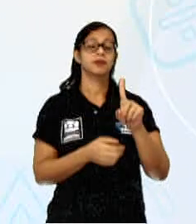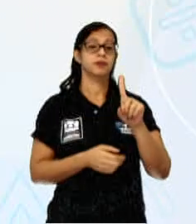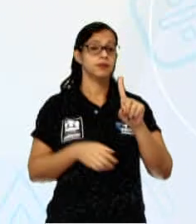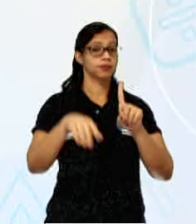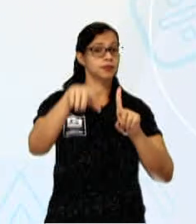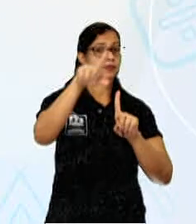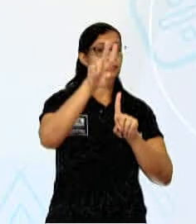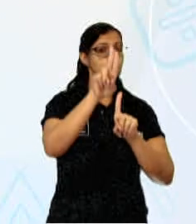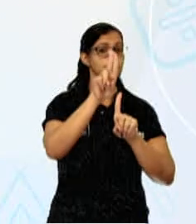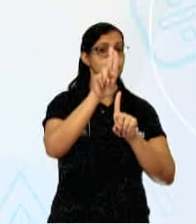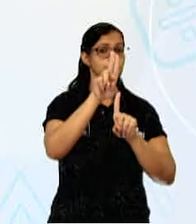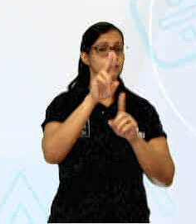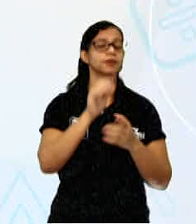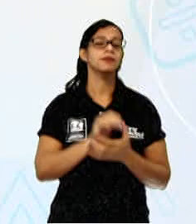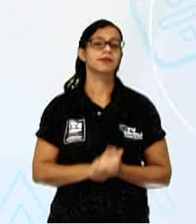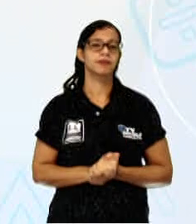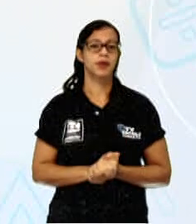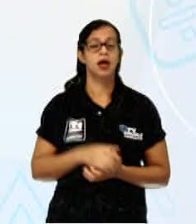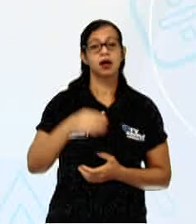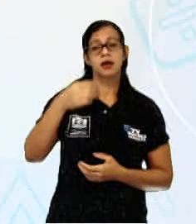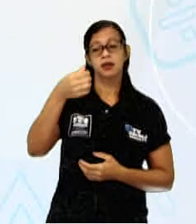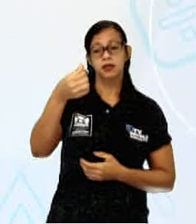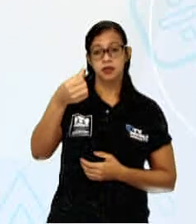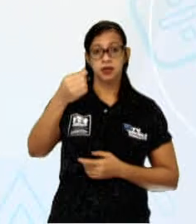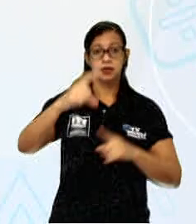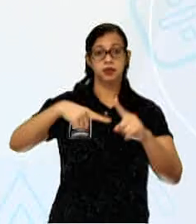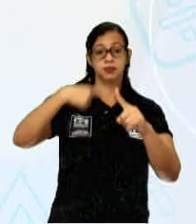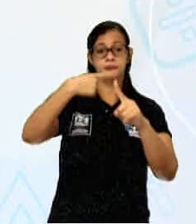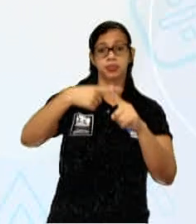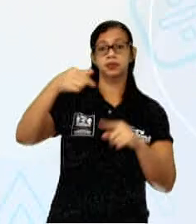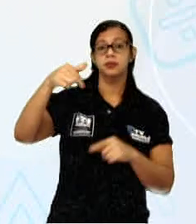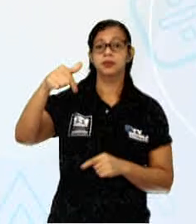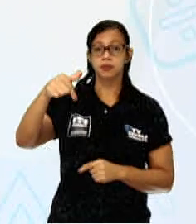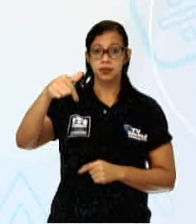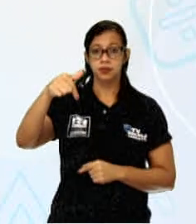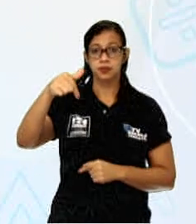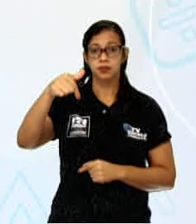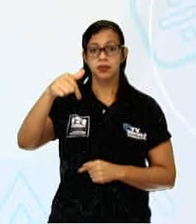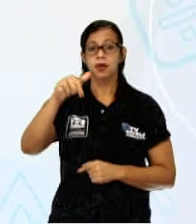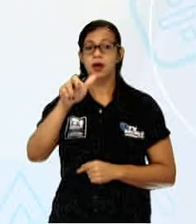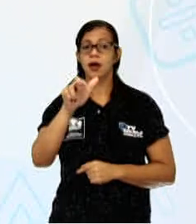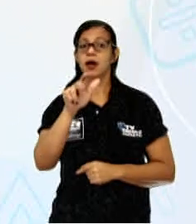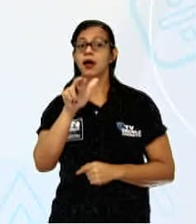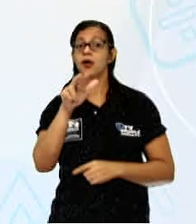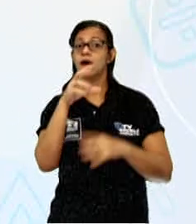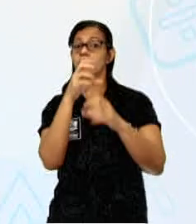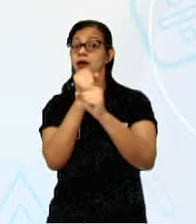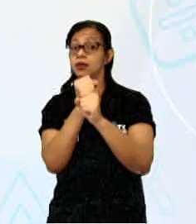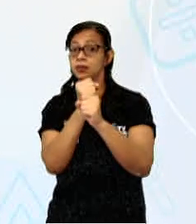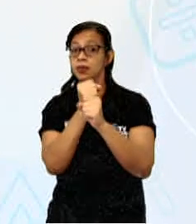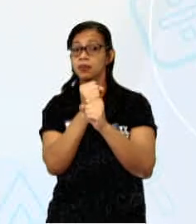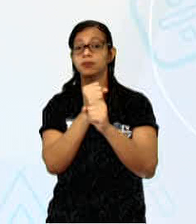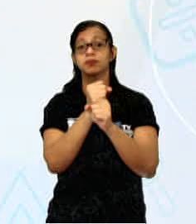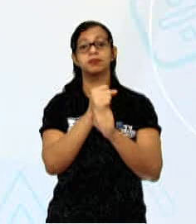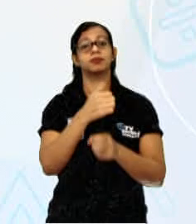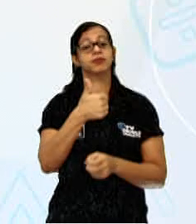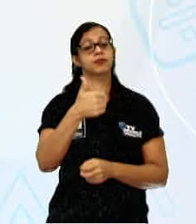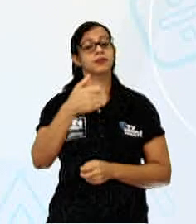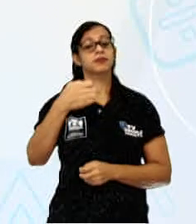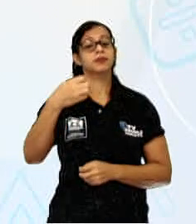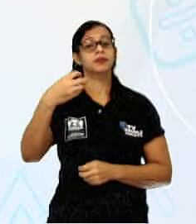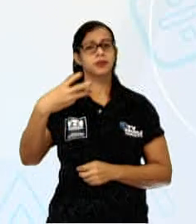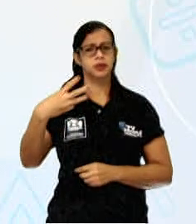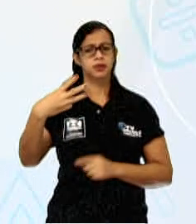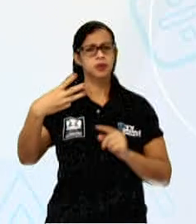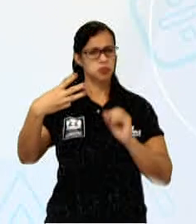6 + 7 = 13 nós não podemos registrar dois algarismos na mesma